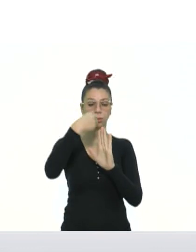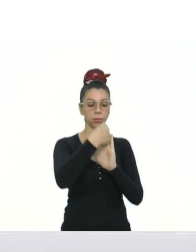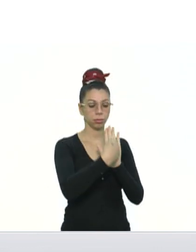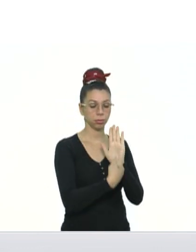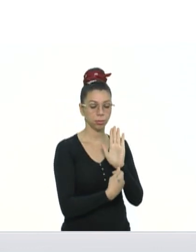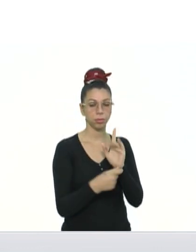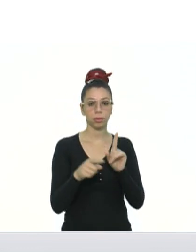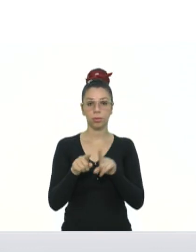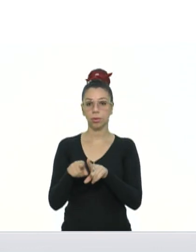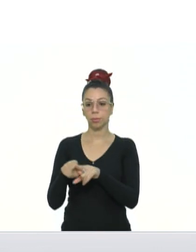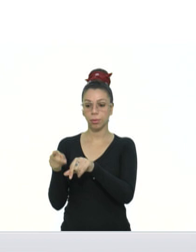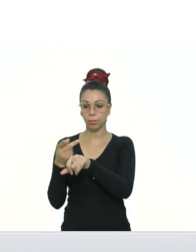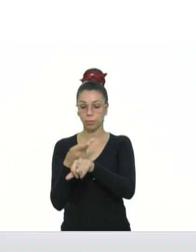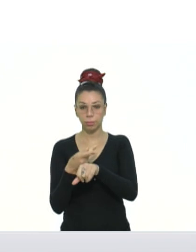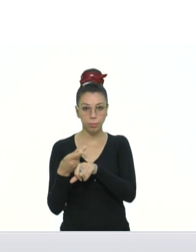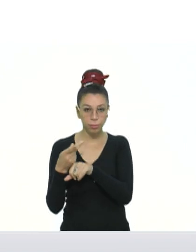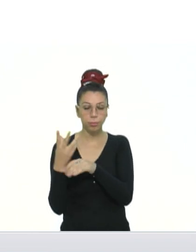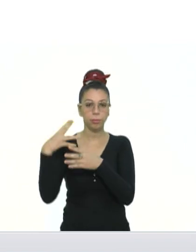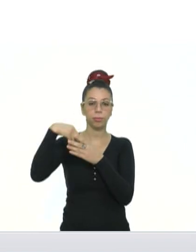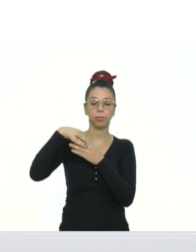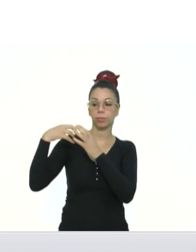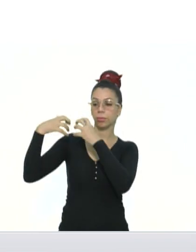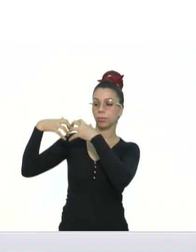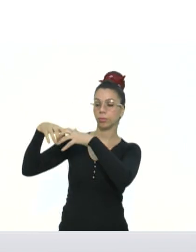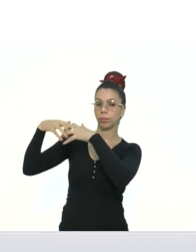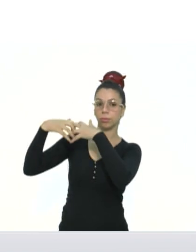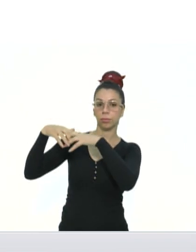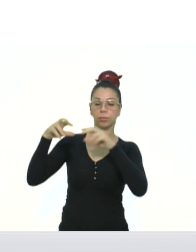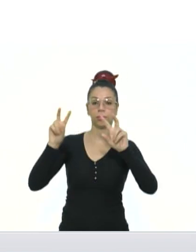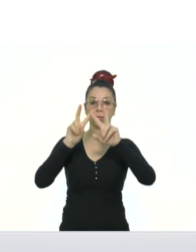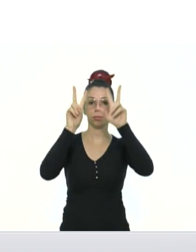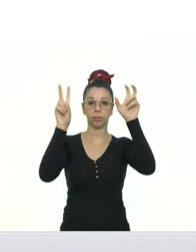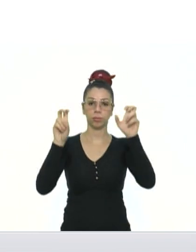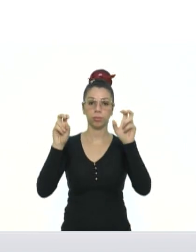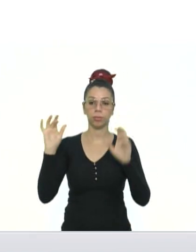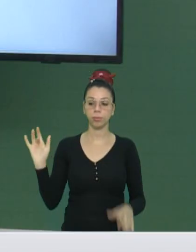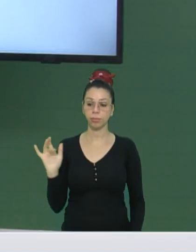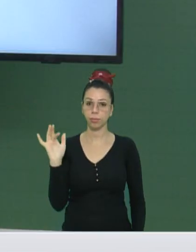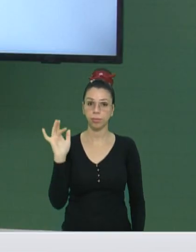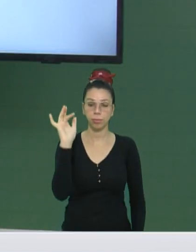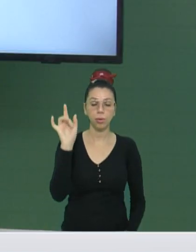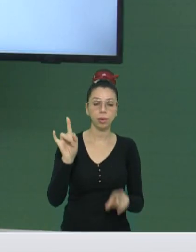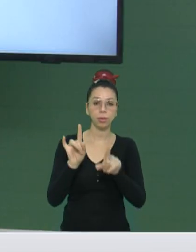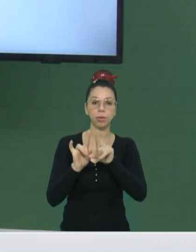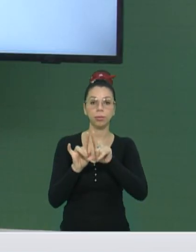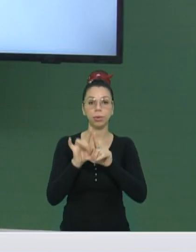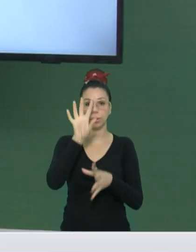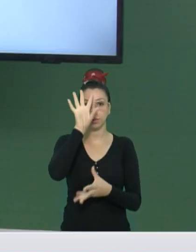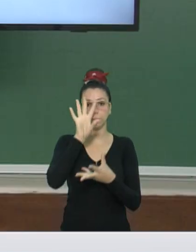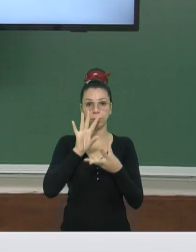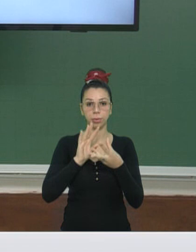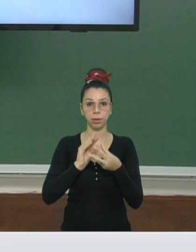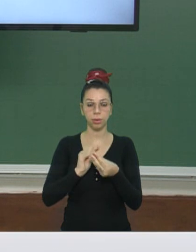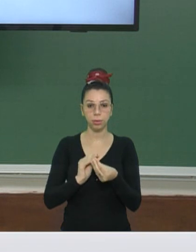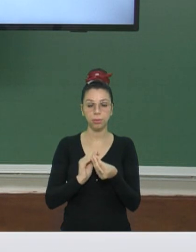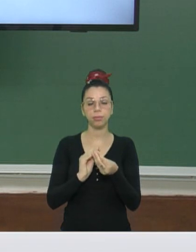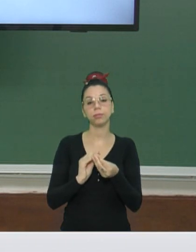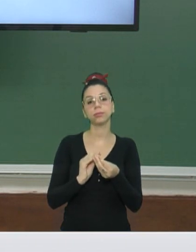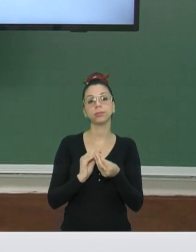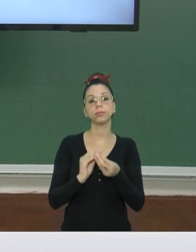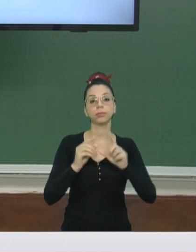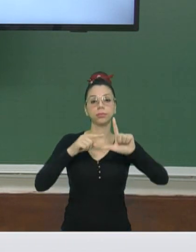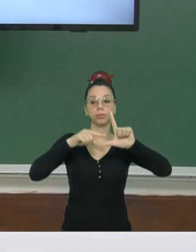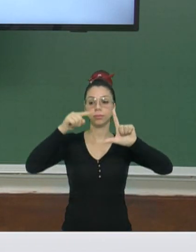implícitas no texto, refletir sobre o tema dengue e interpretar gráfico. Pessoal, quero